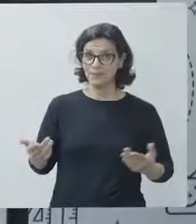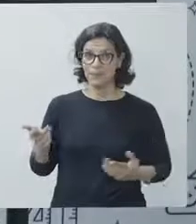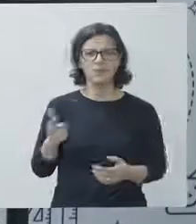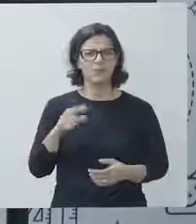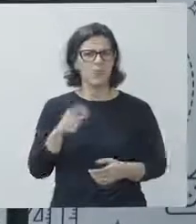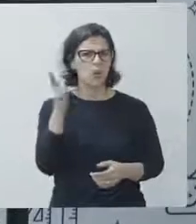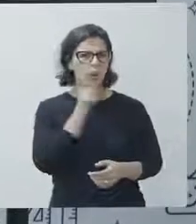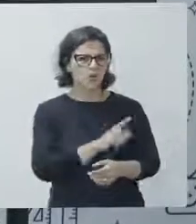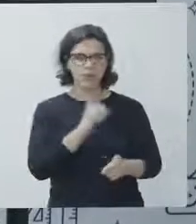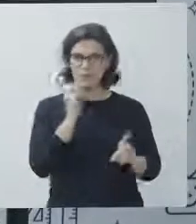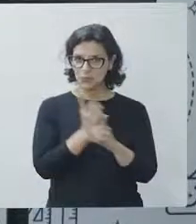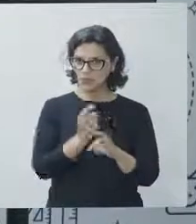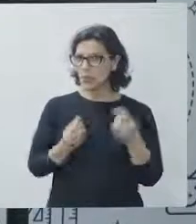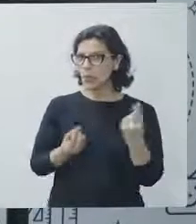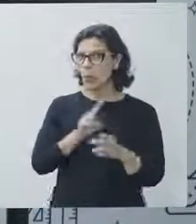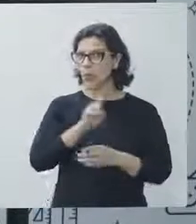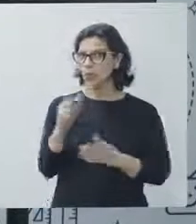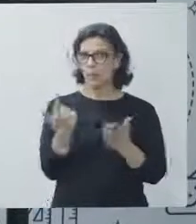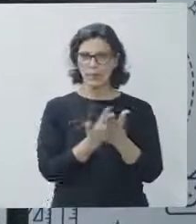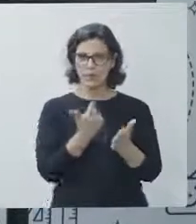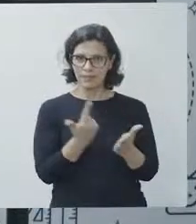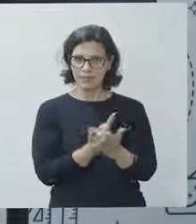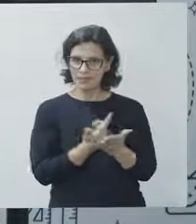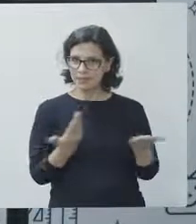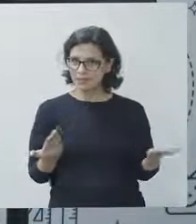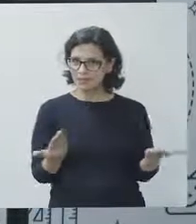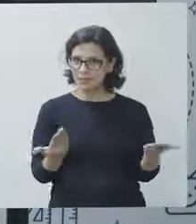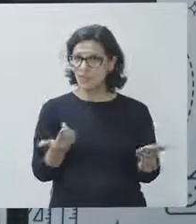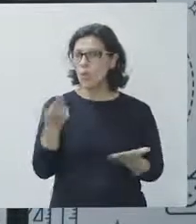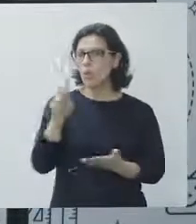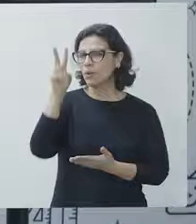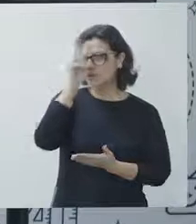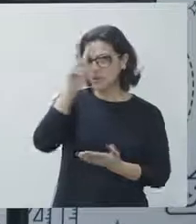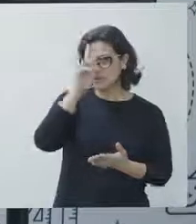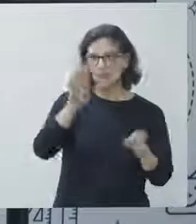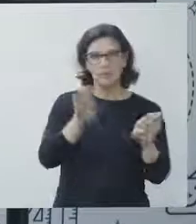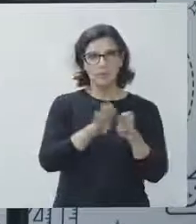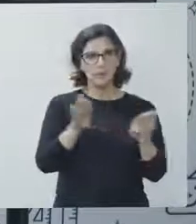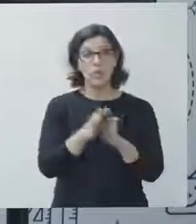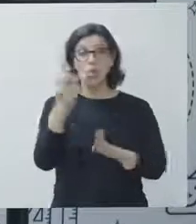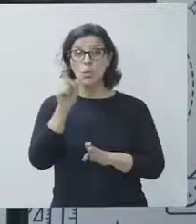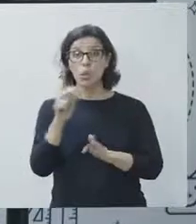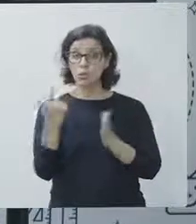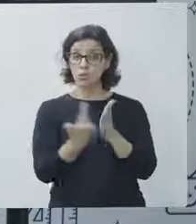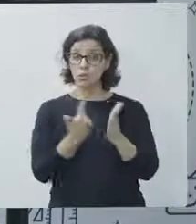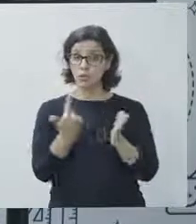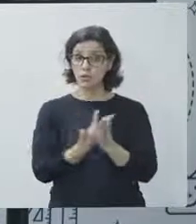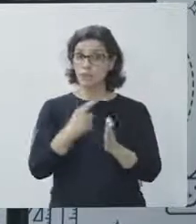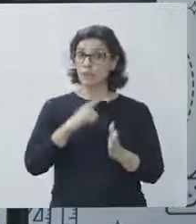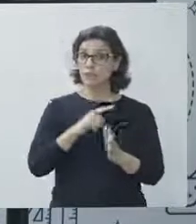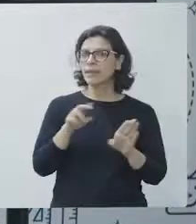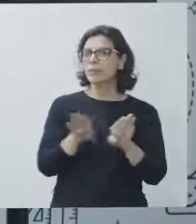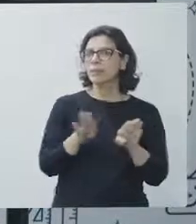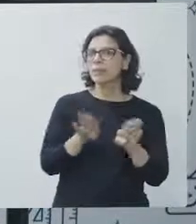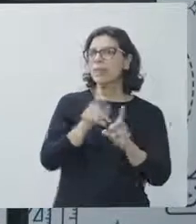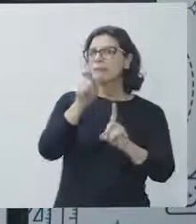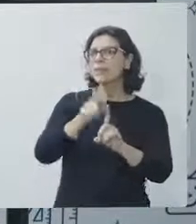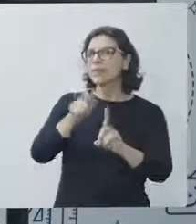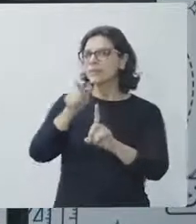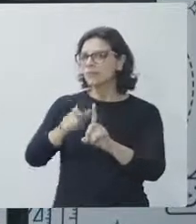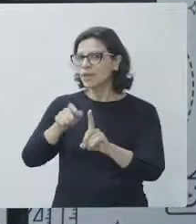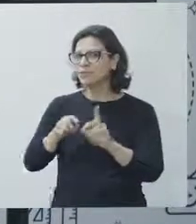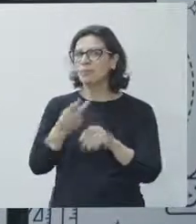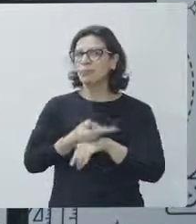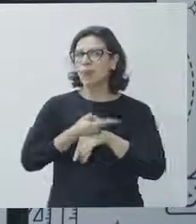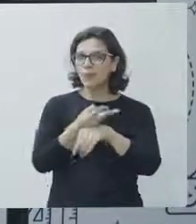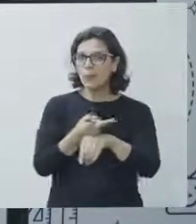então, será que você conseguiu chegar à conclusão de qual é essa outra história, qual é essa outra obra que traz ali personagens